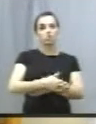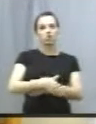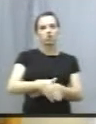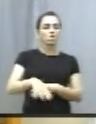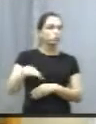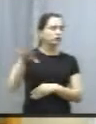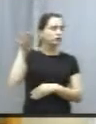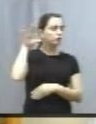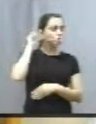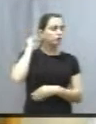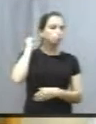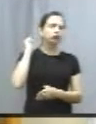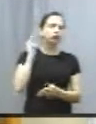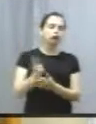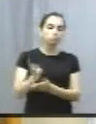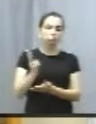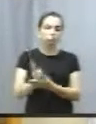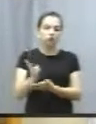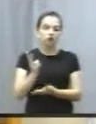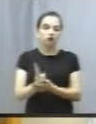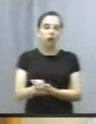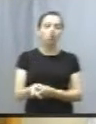escuta toda hora, todo mundo sabe.